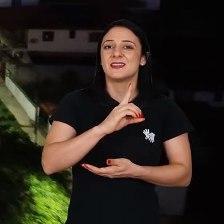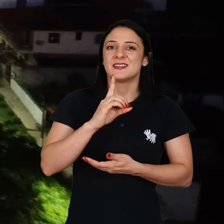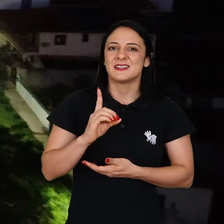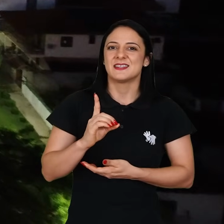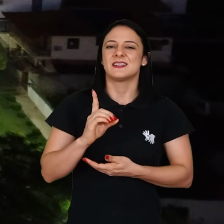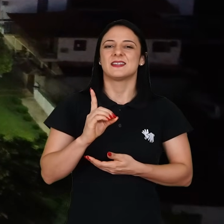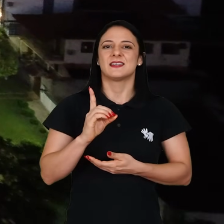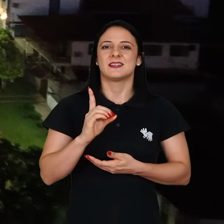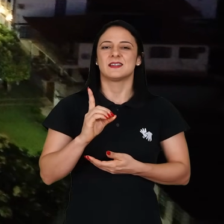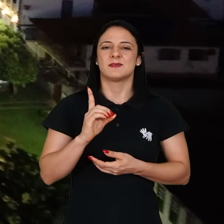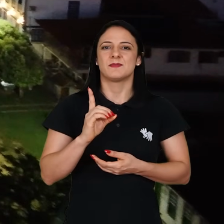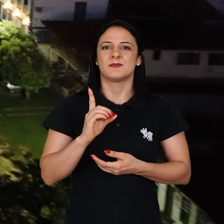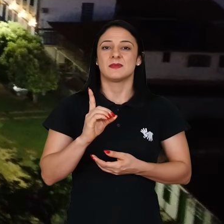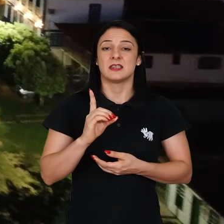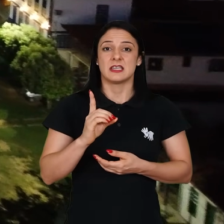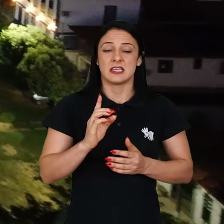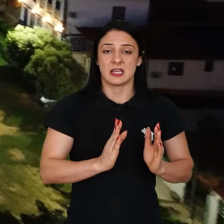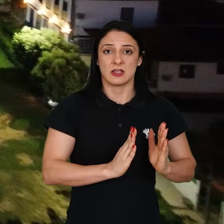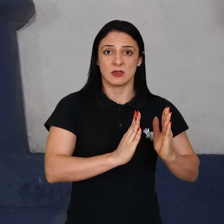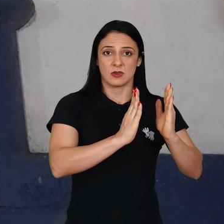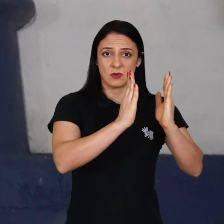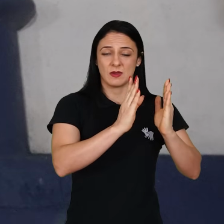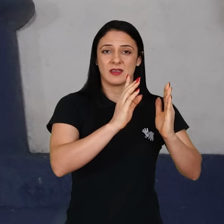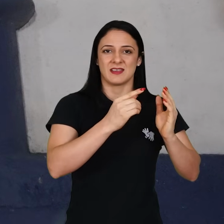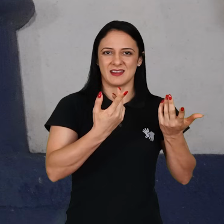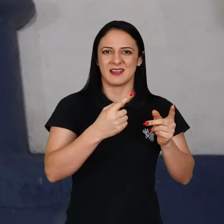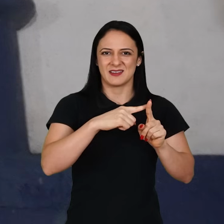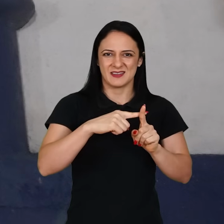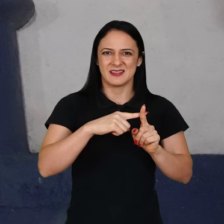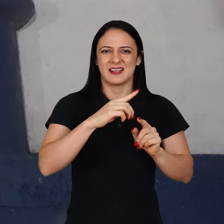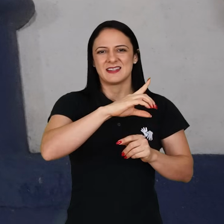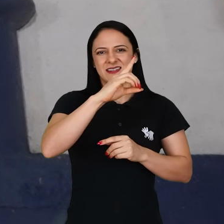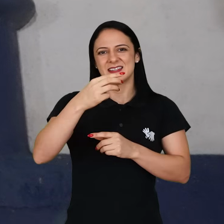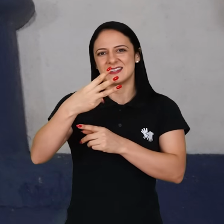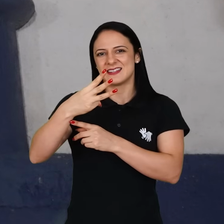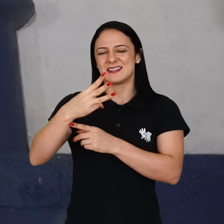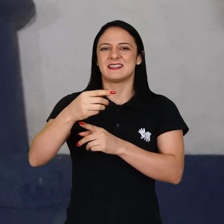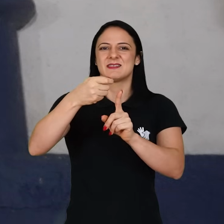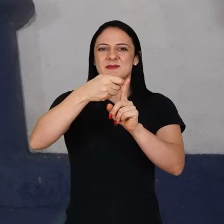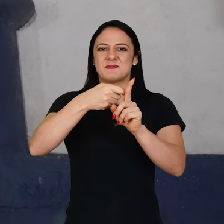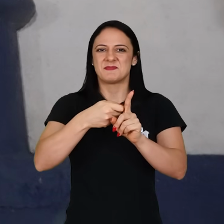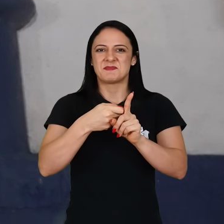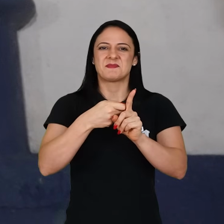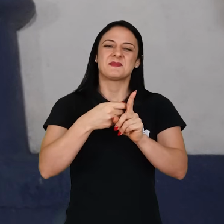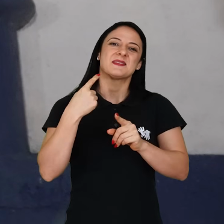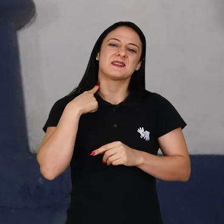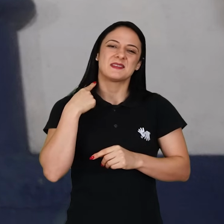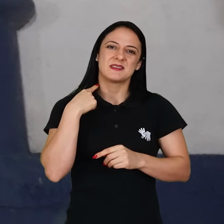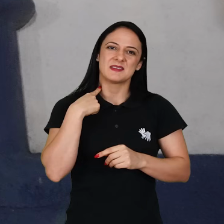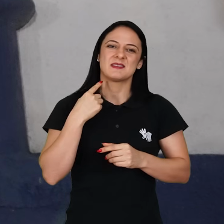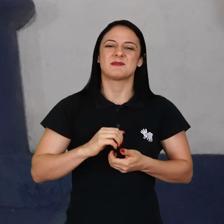O dia que ela é retirada da torre é o dia 3 de maio, que é o dia que a gente fala que comemora o dia da Santa